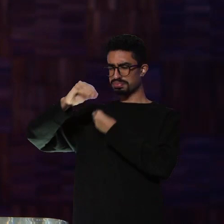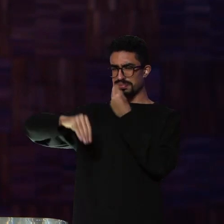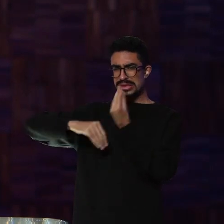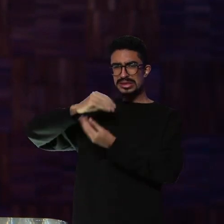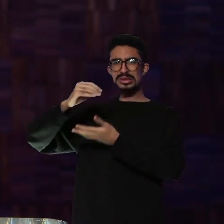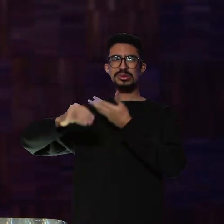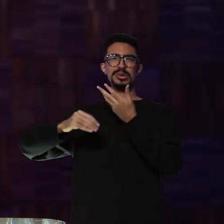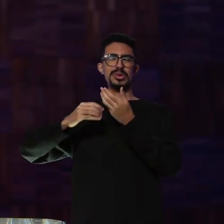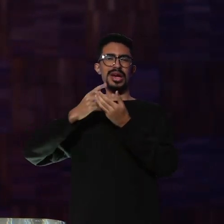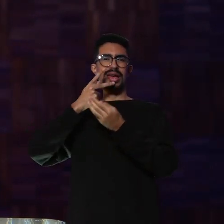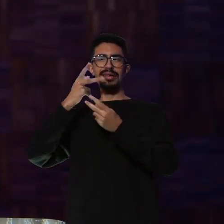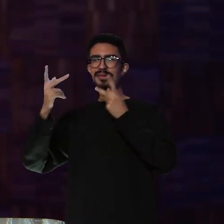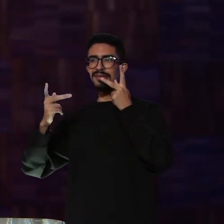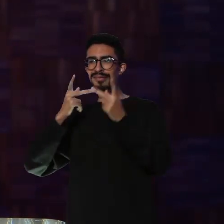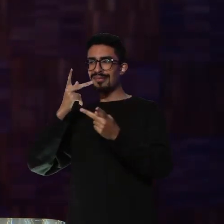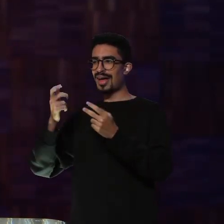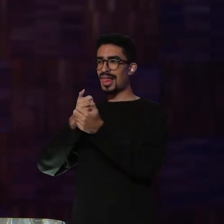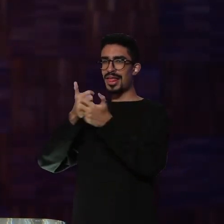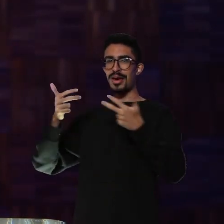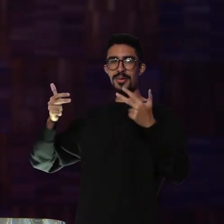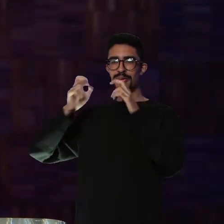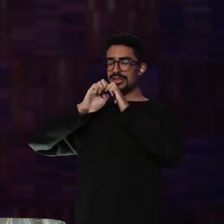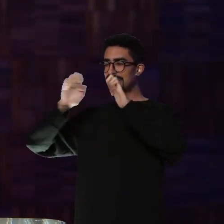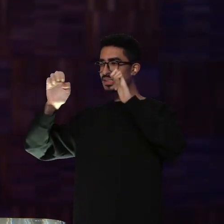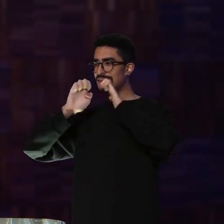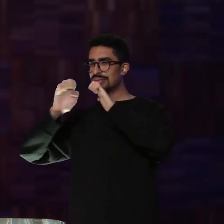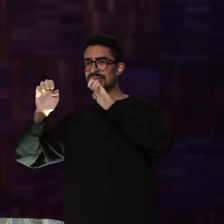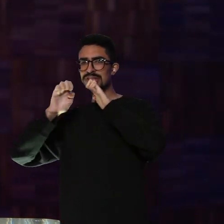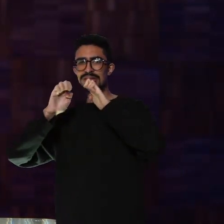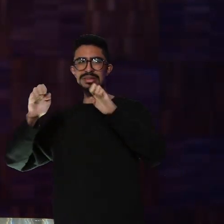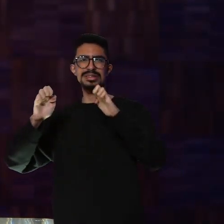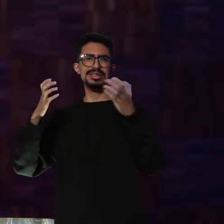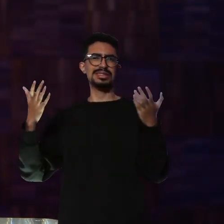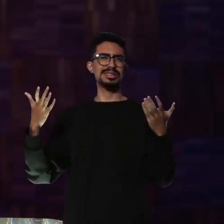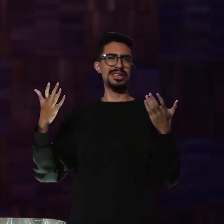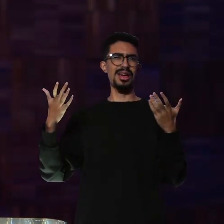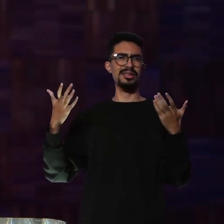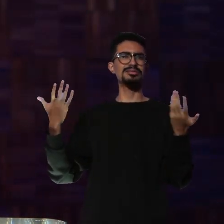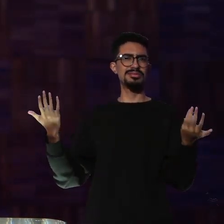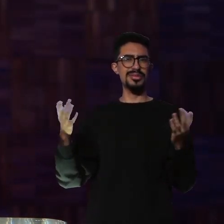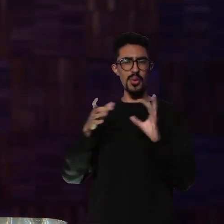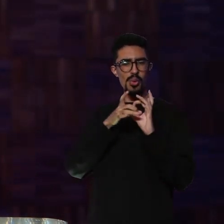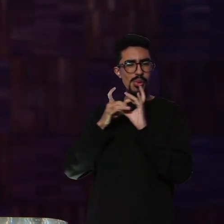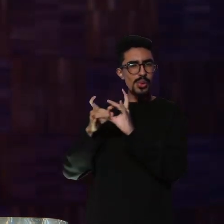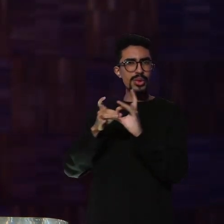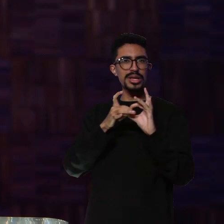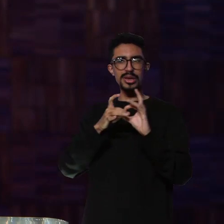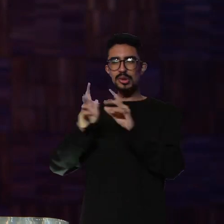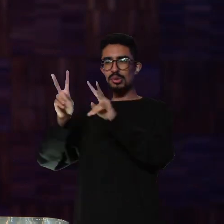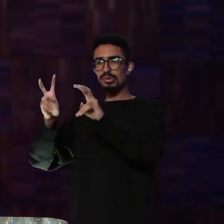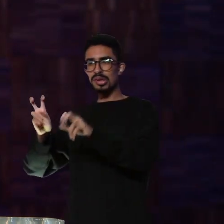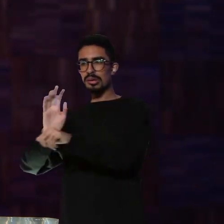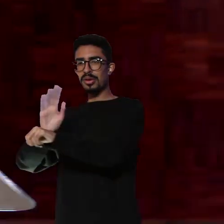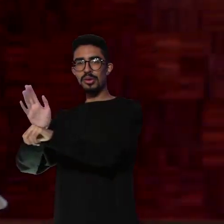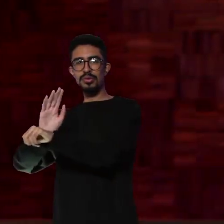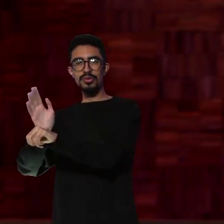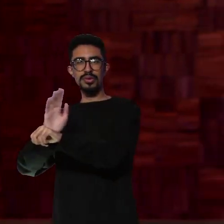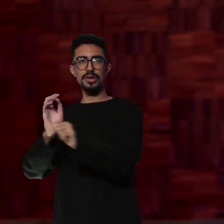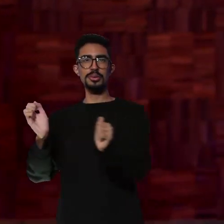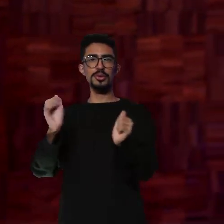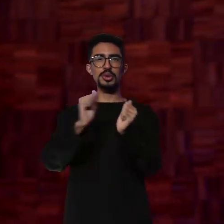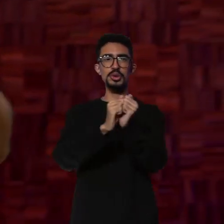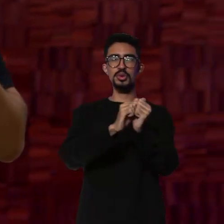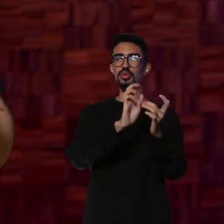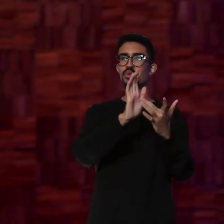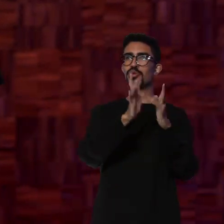gente. É só Jesus, gente. Mas sabe, a balança do Espírito, ela vai